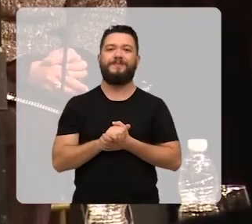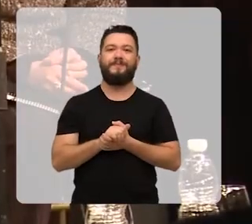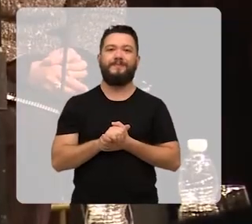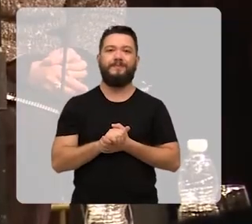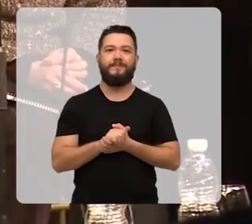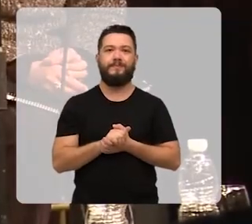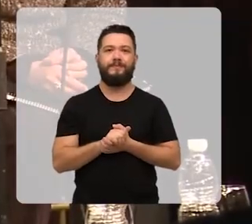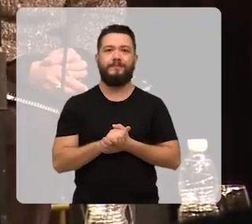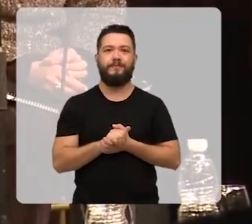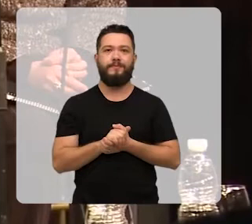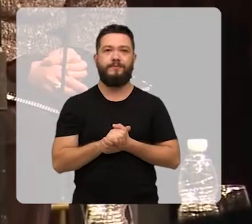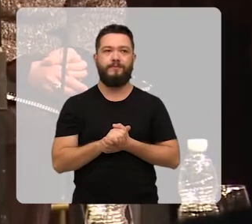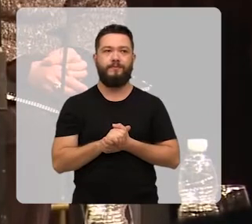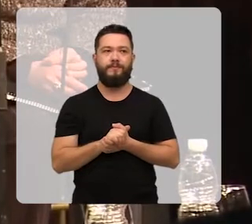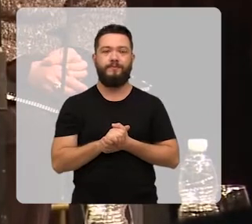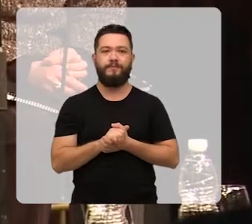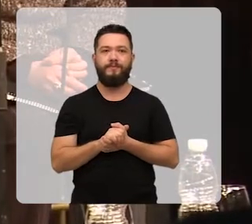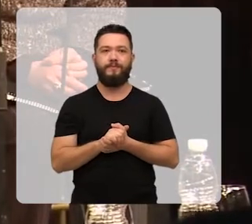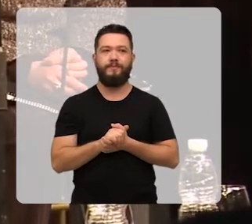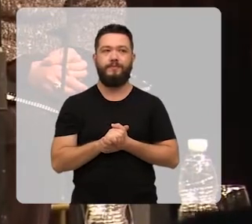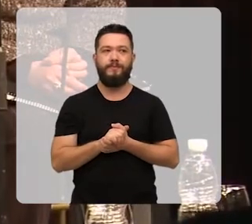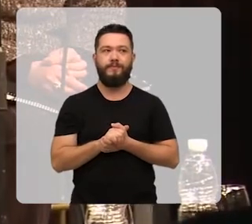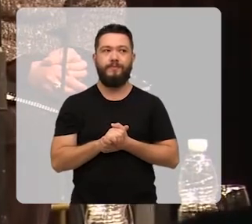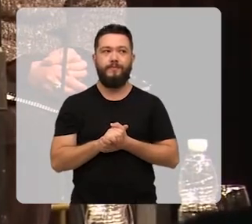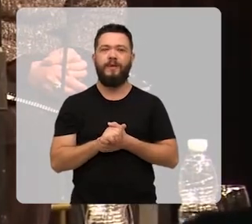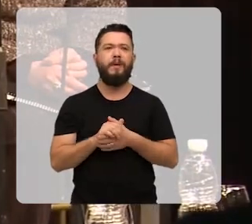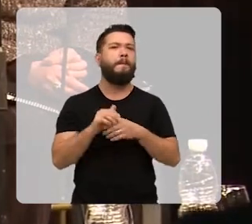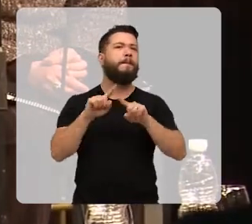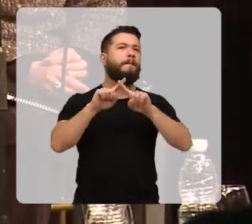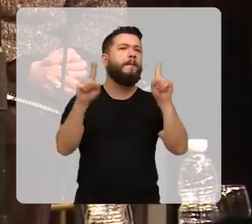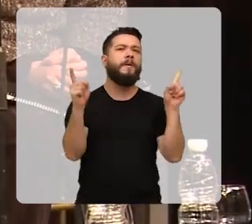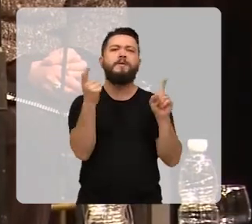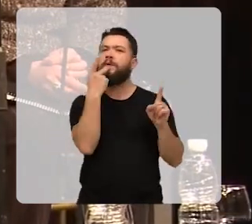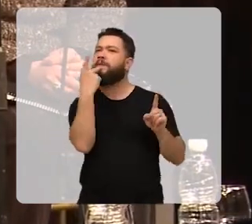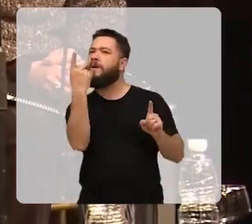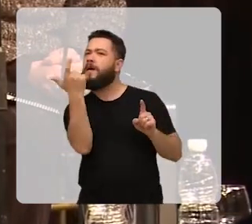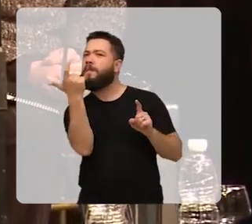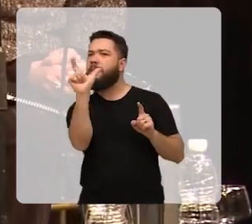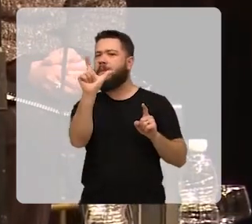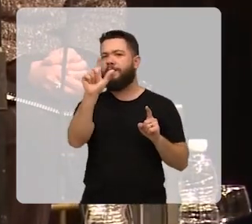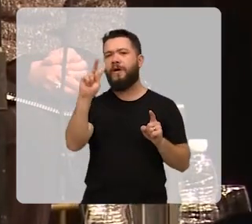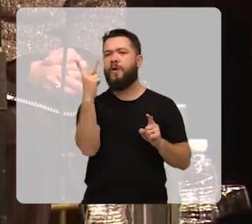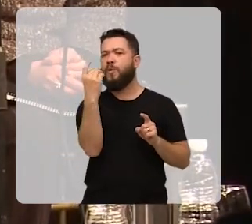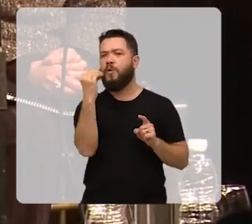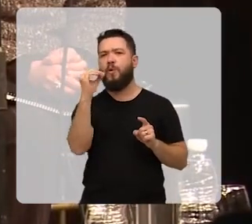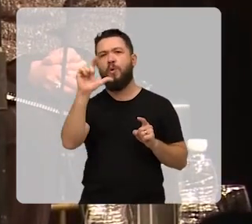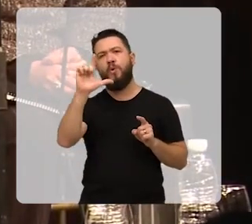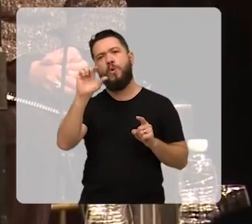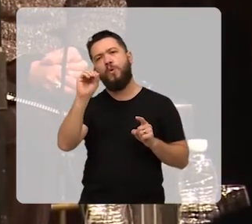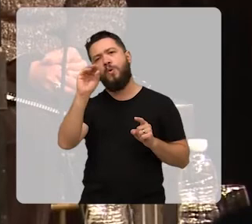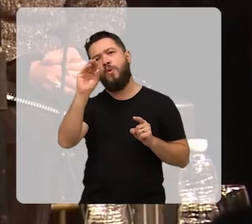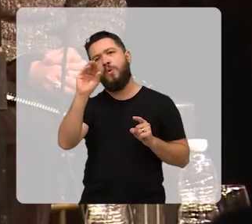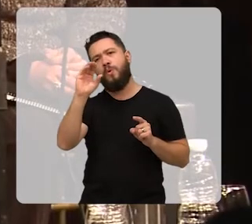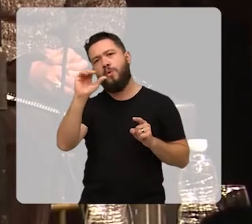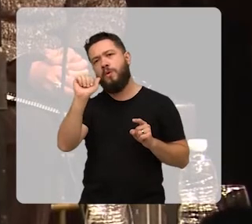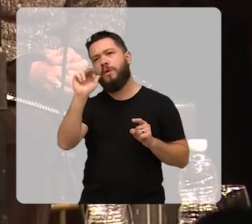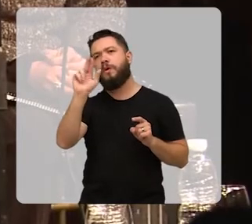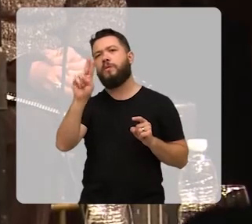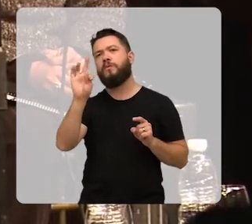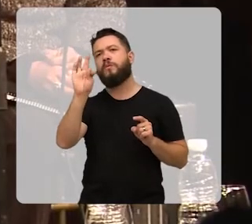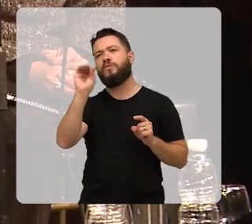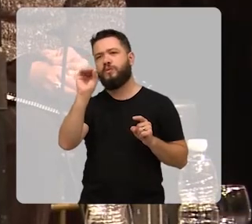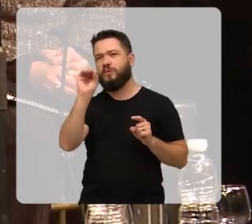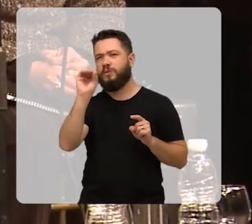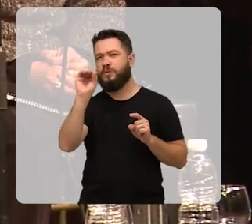Quantas vezes se falam, holocausto, nunca mais. Porém, duvido que todos entendam o que quer